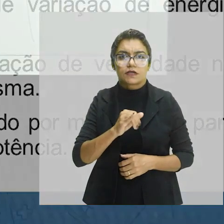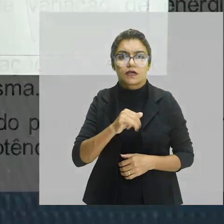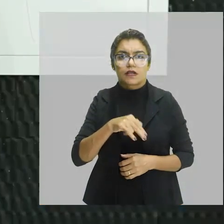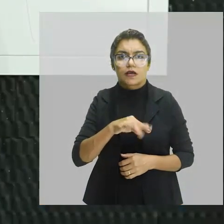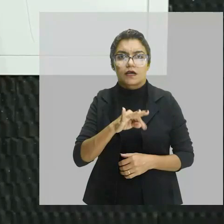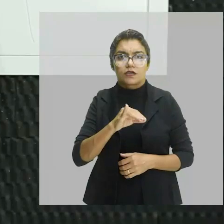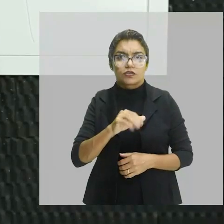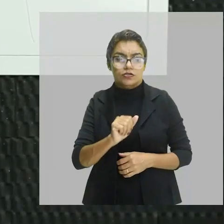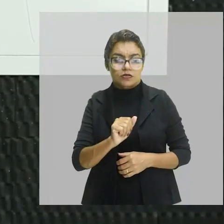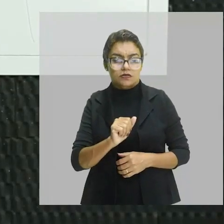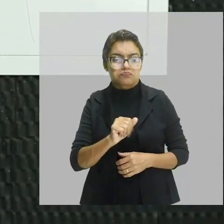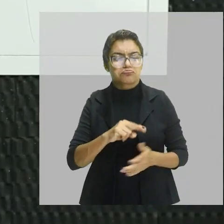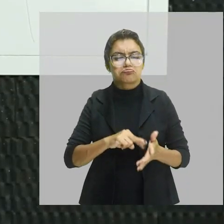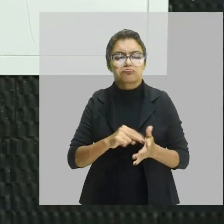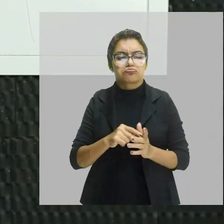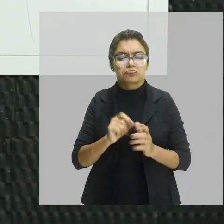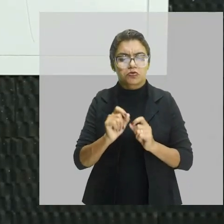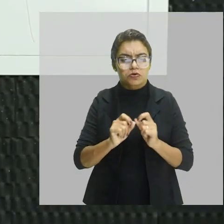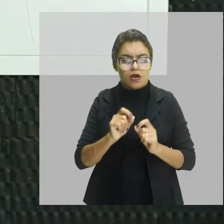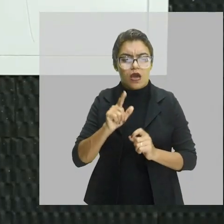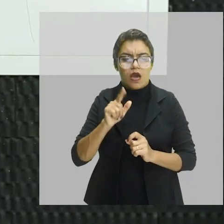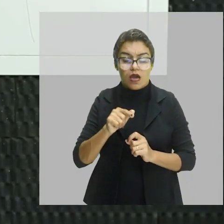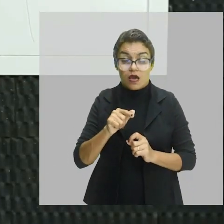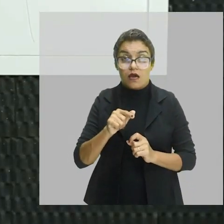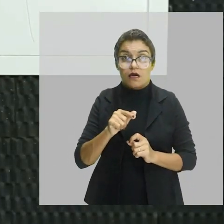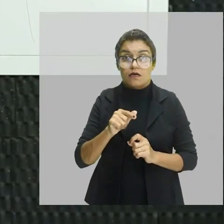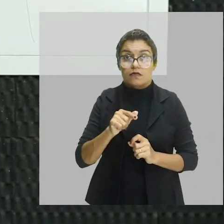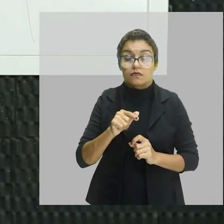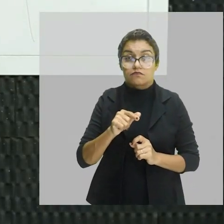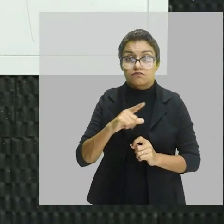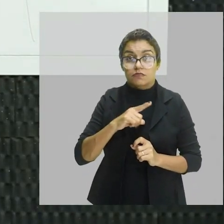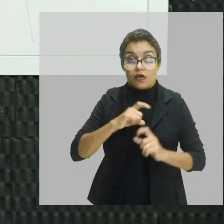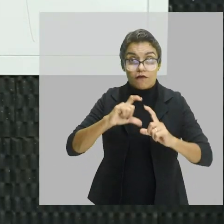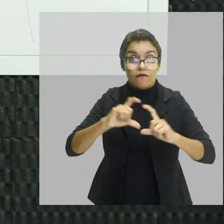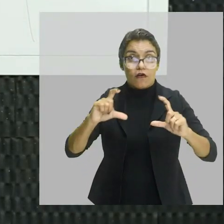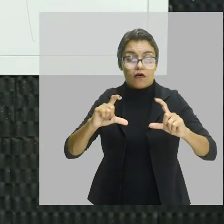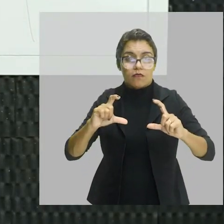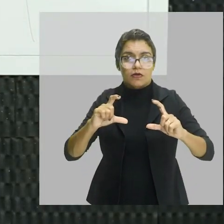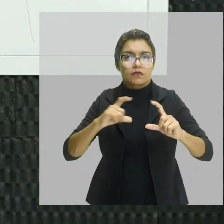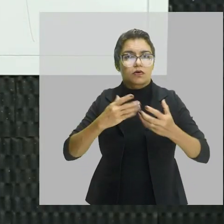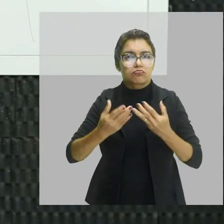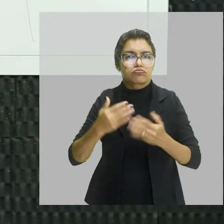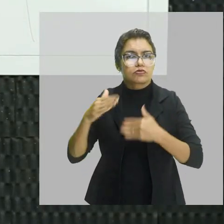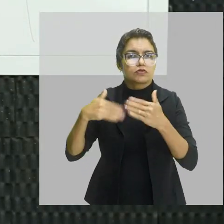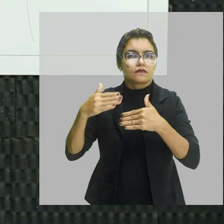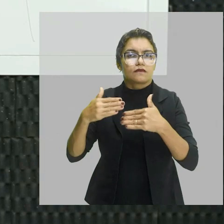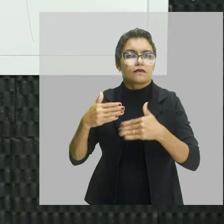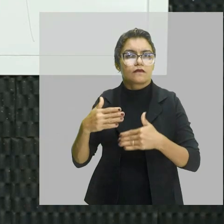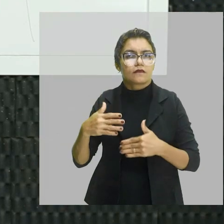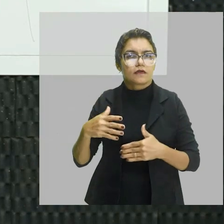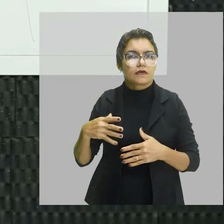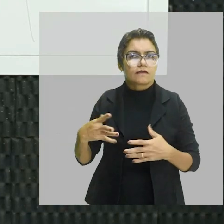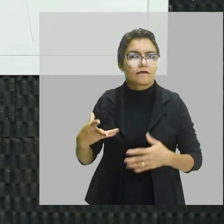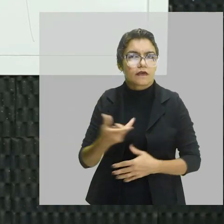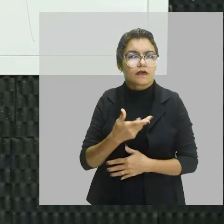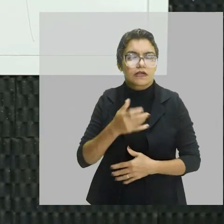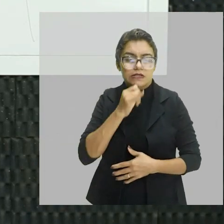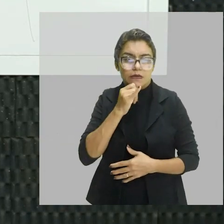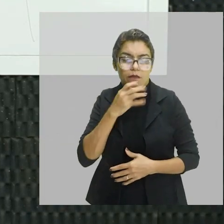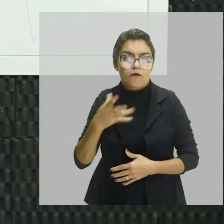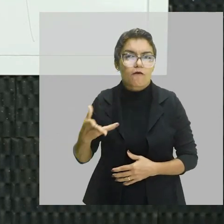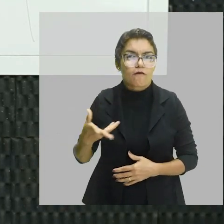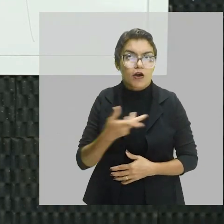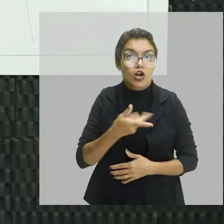fazendo uma relação com a velocidade. Certo? Quem é que desenvolve maior velocidade? É a versão